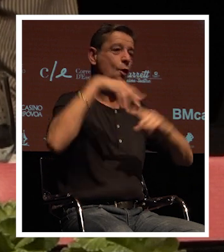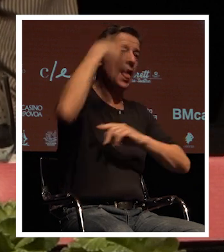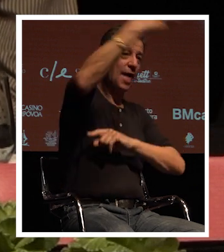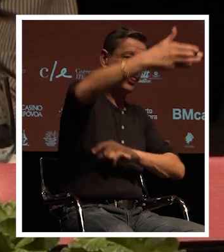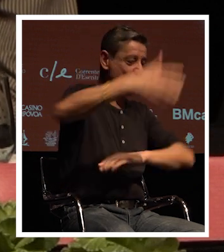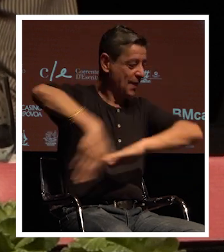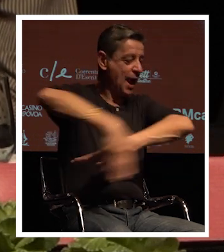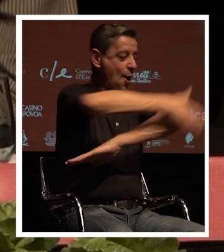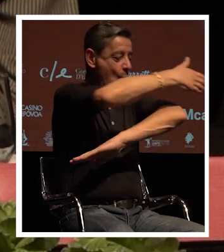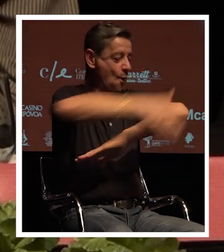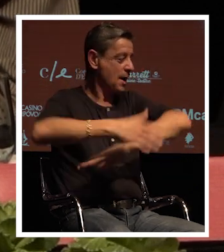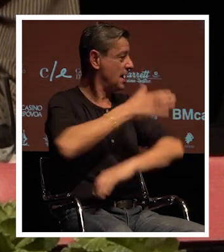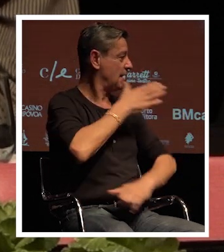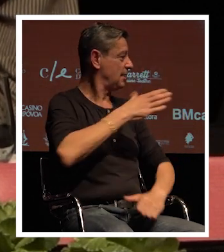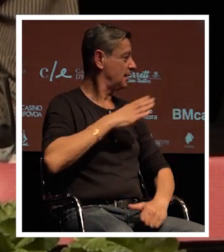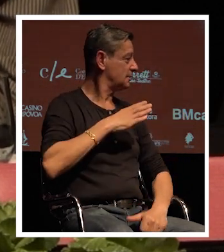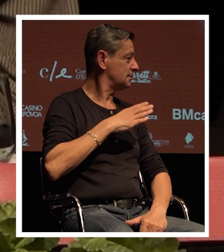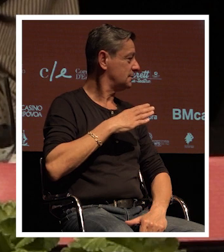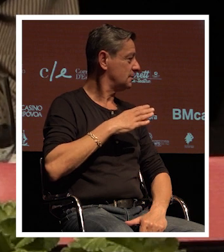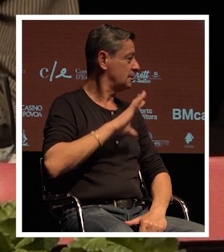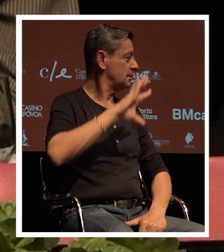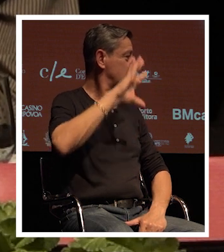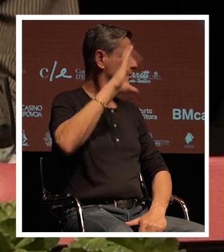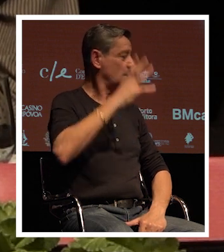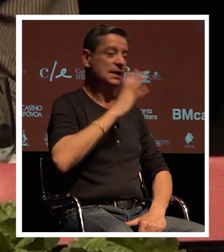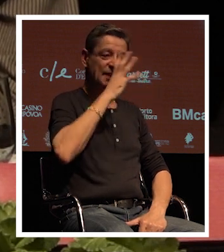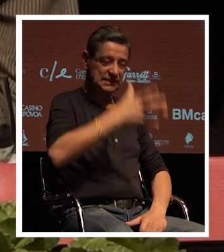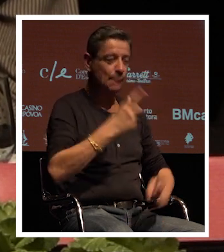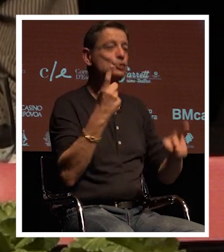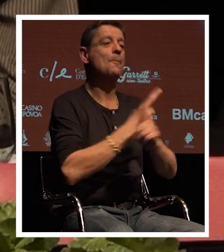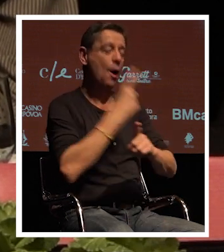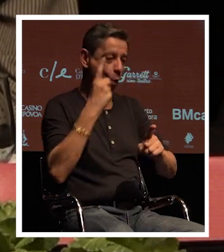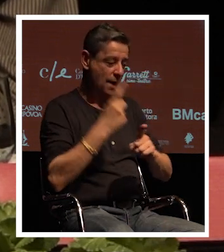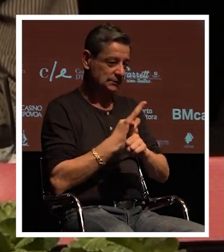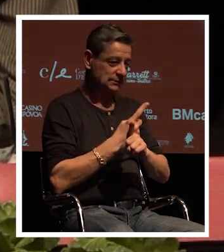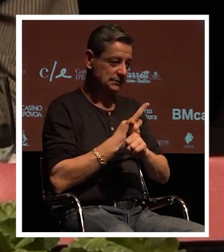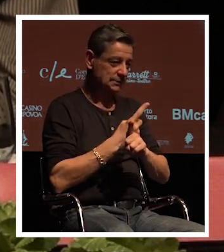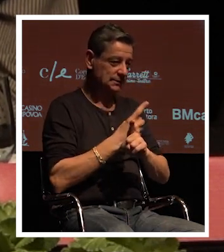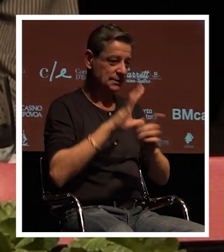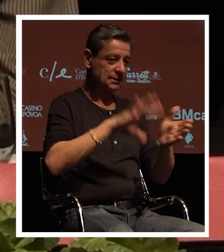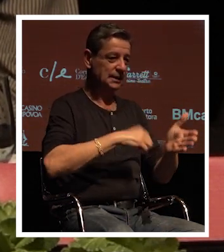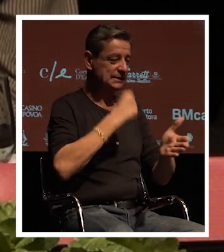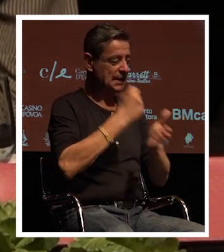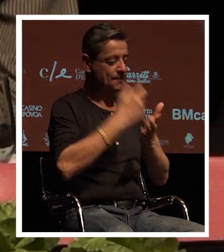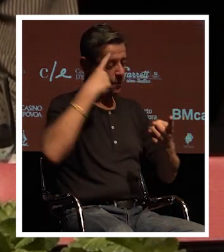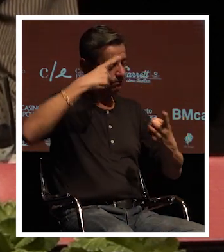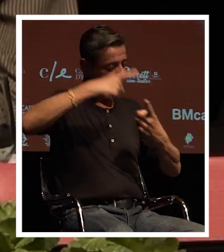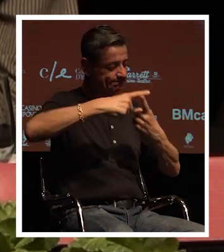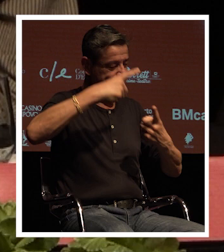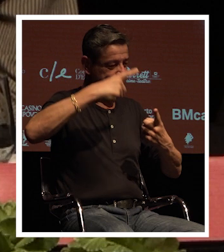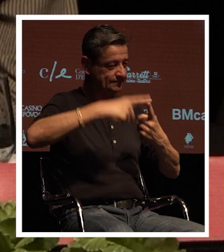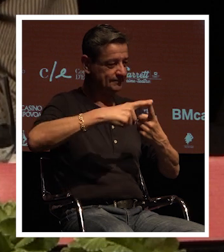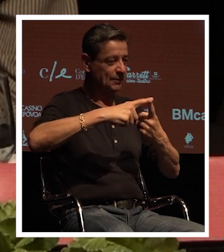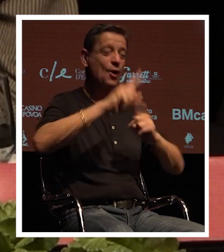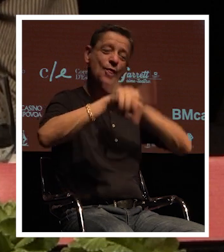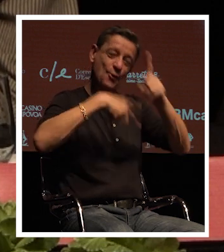e virou-se para mim e disse quando dizemos uma coisa é sempre com o intuito de chegar a